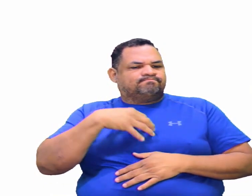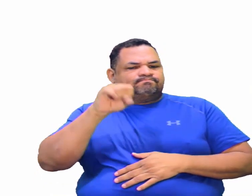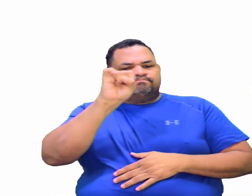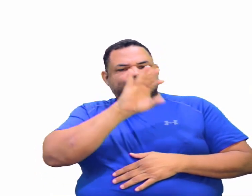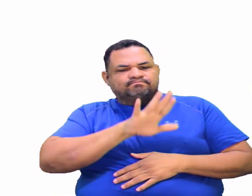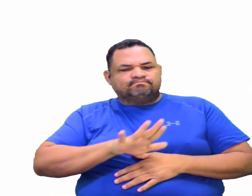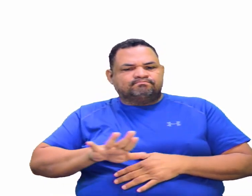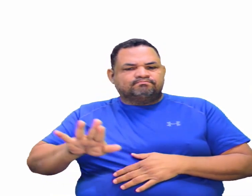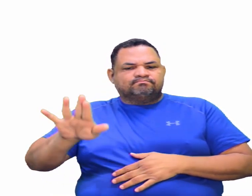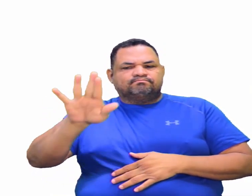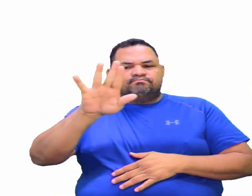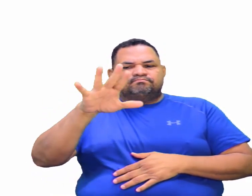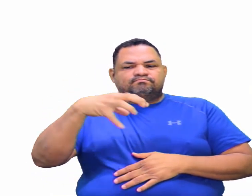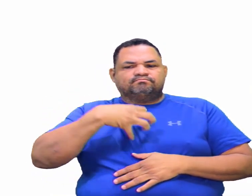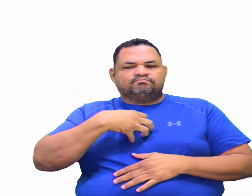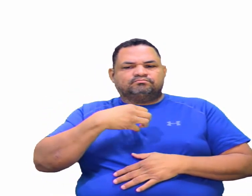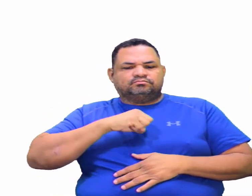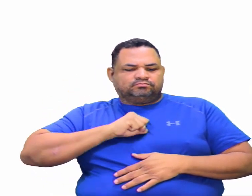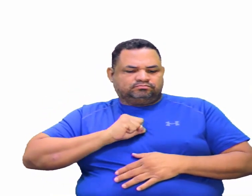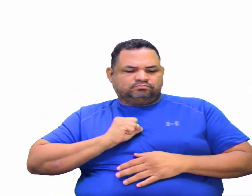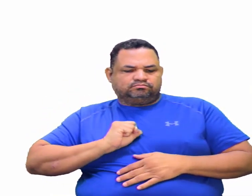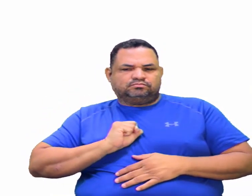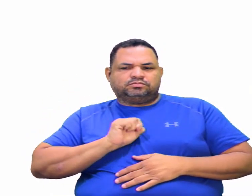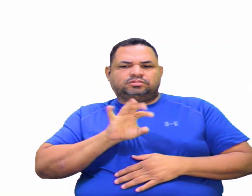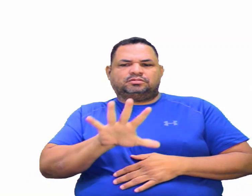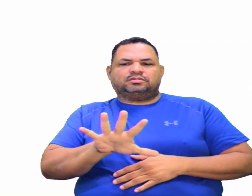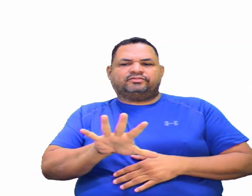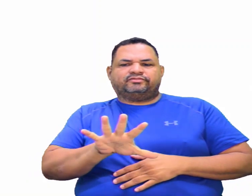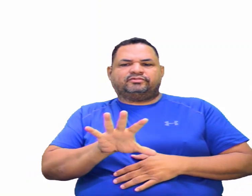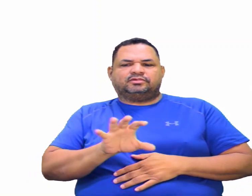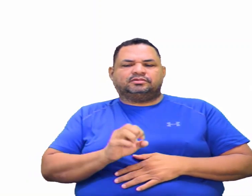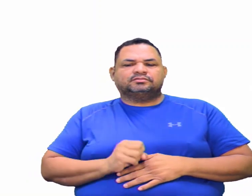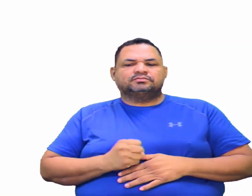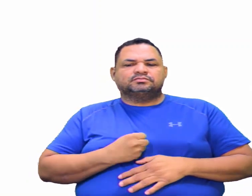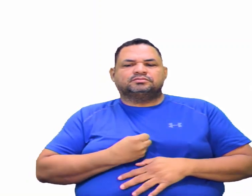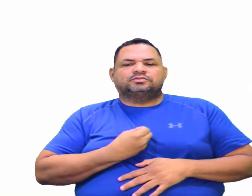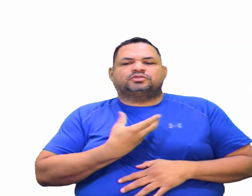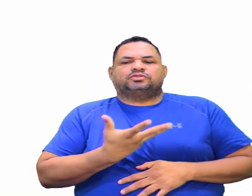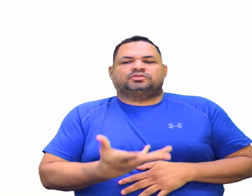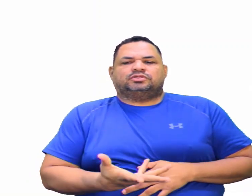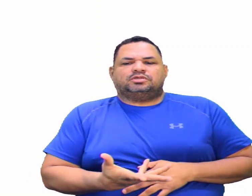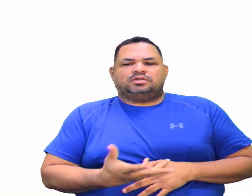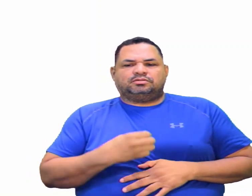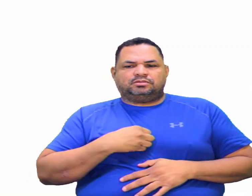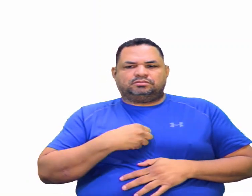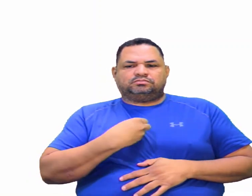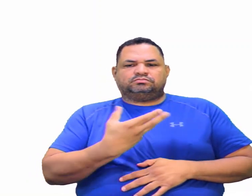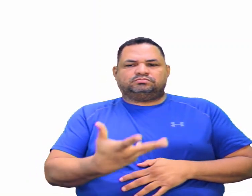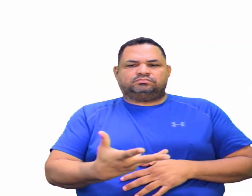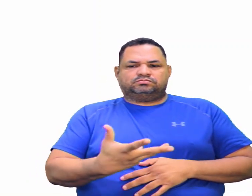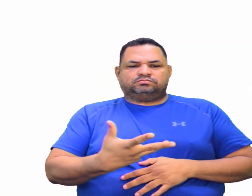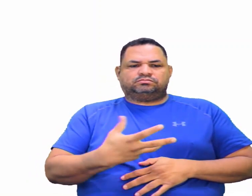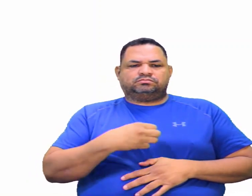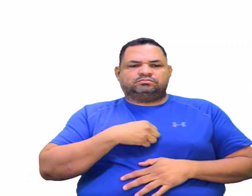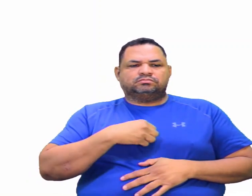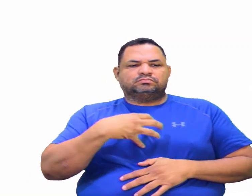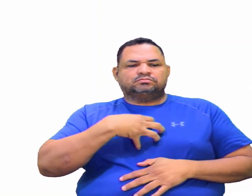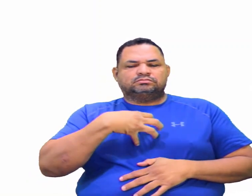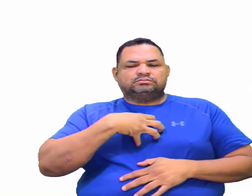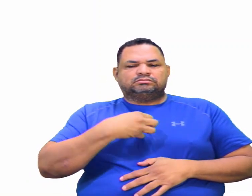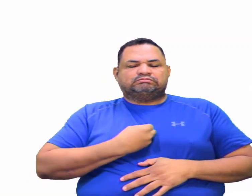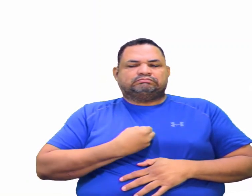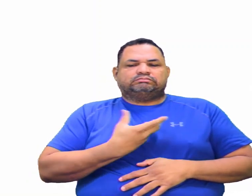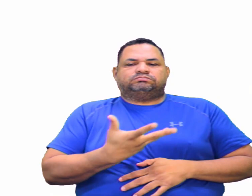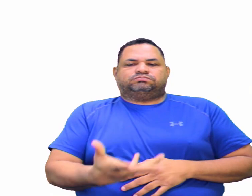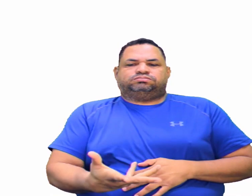imagens que vê do fundo do ser então Eh o artista procurava colocar para fora os seus